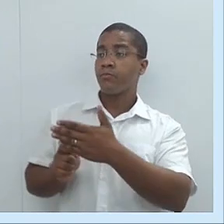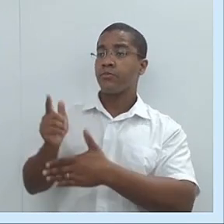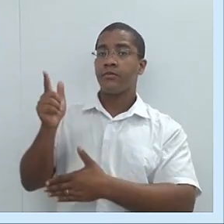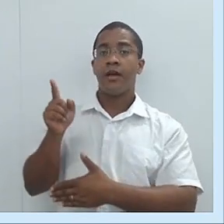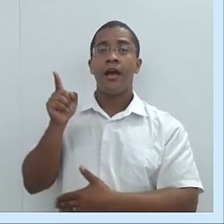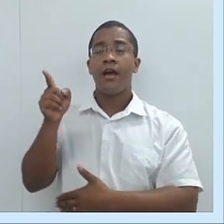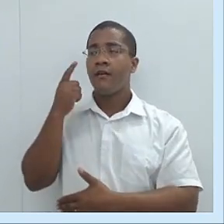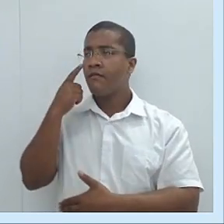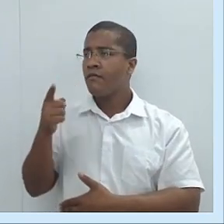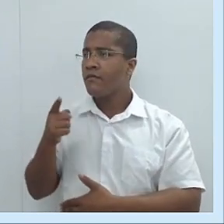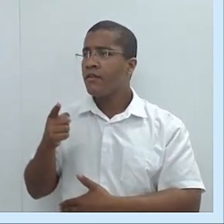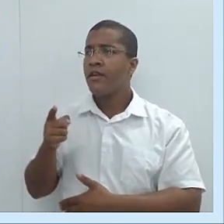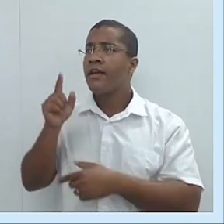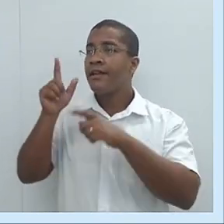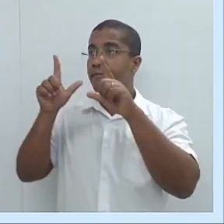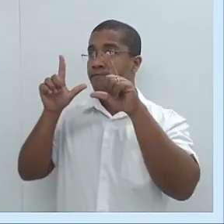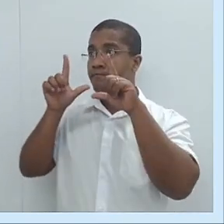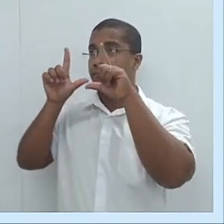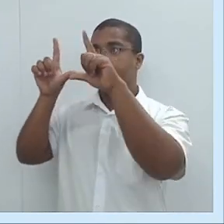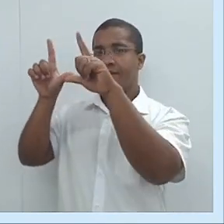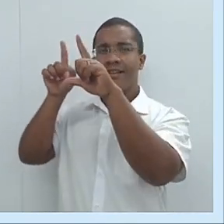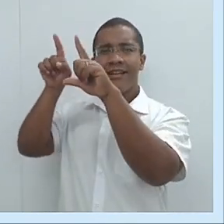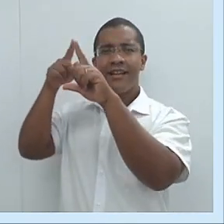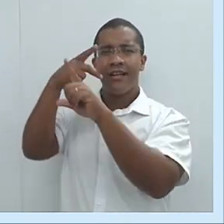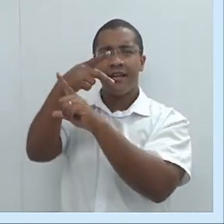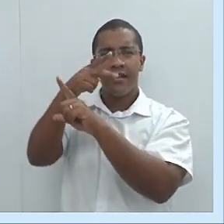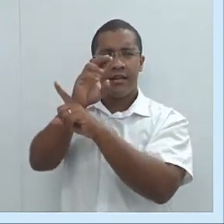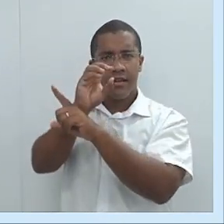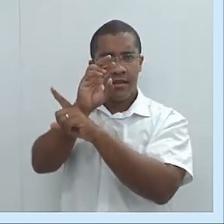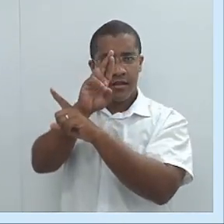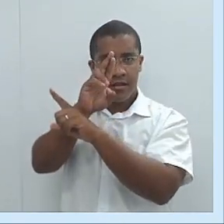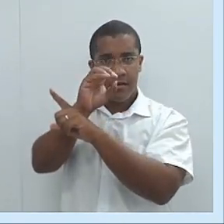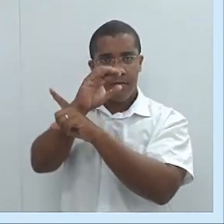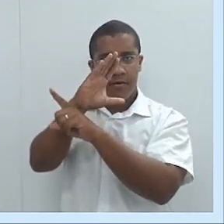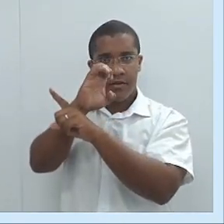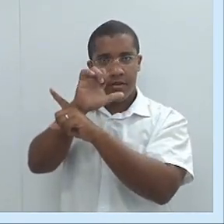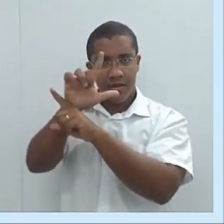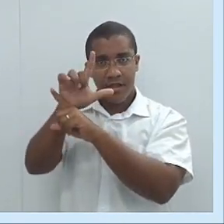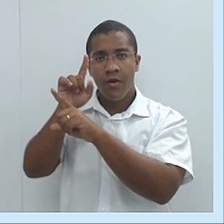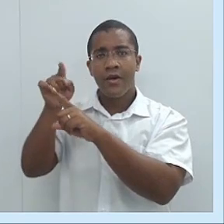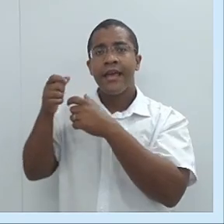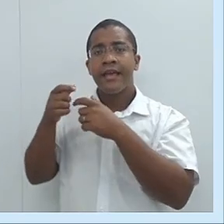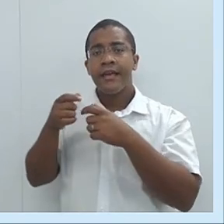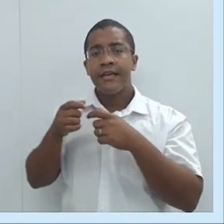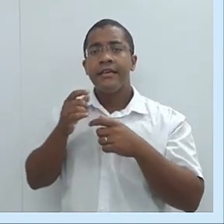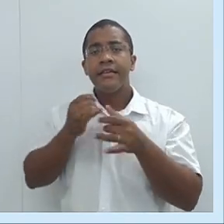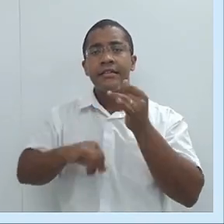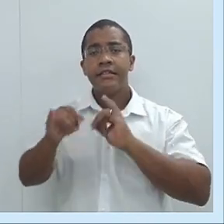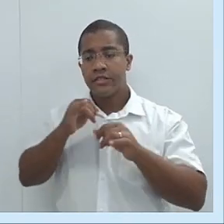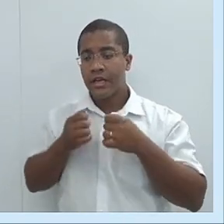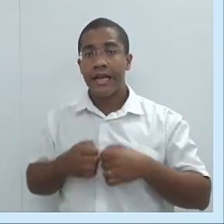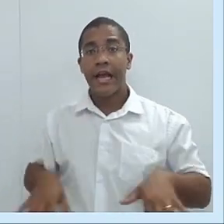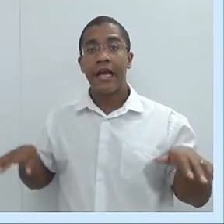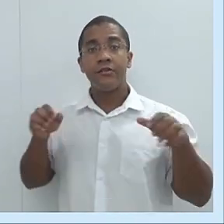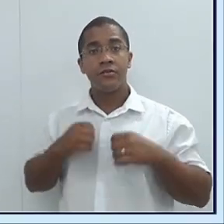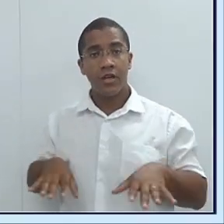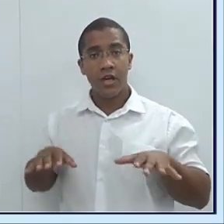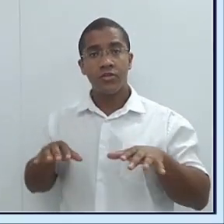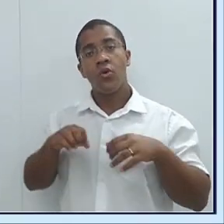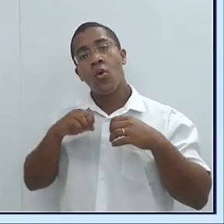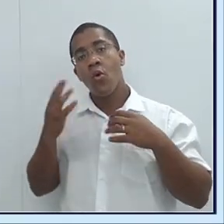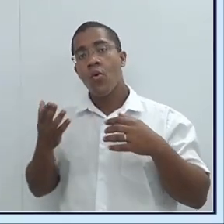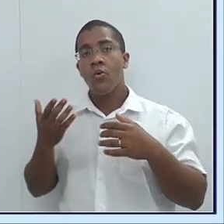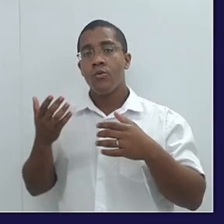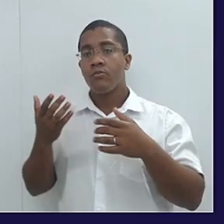loja e você vai observar o selo do Procel em relação ao custo de energia ou ao consumo